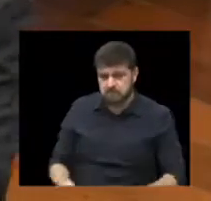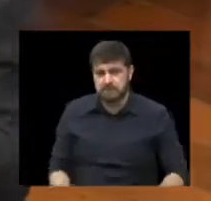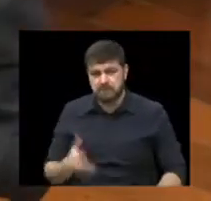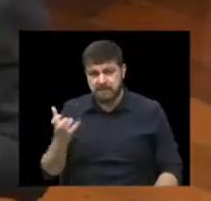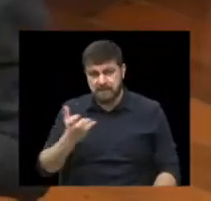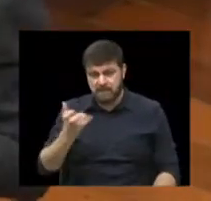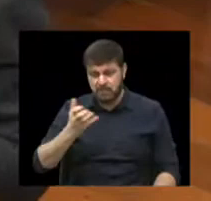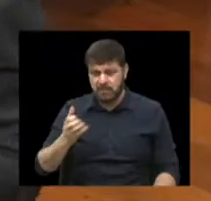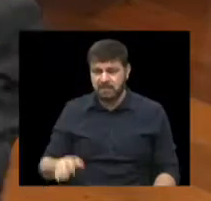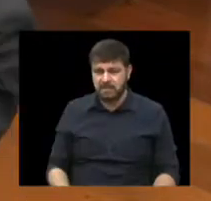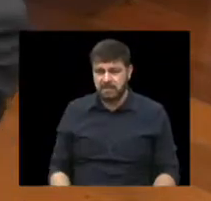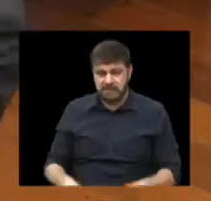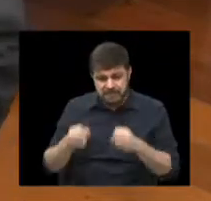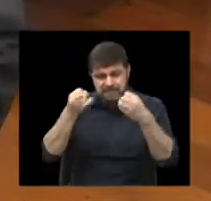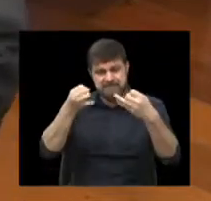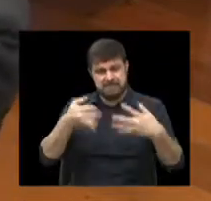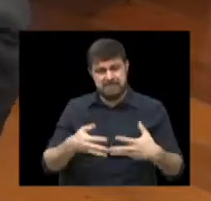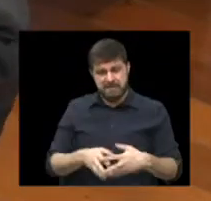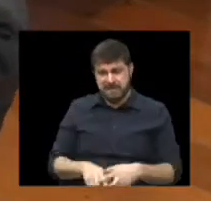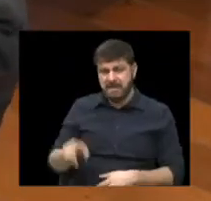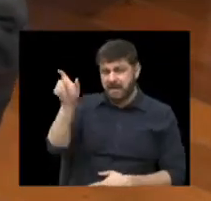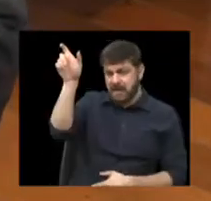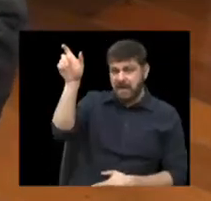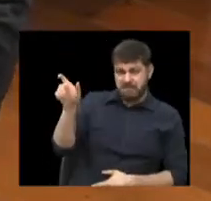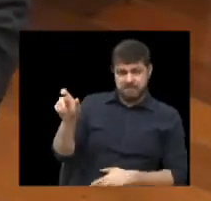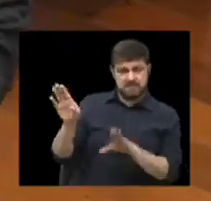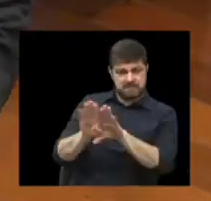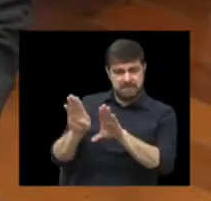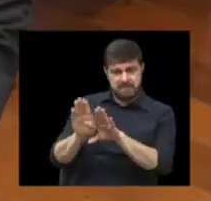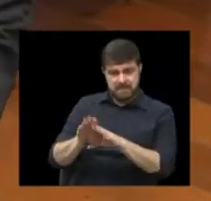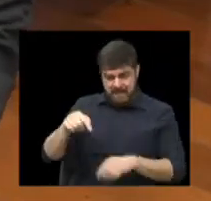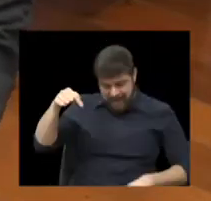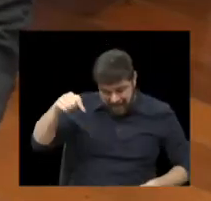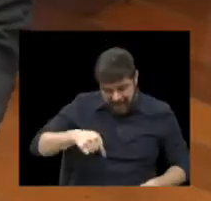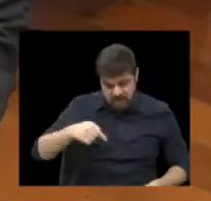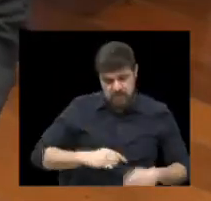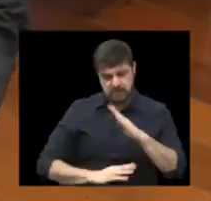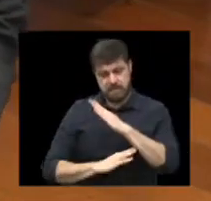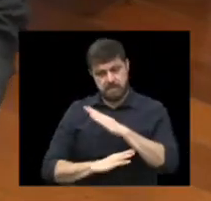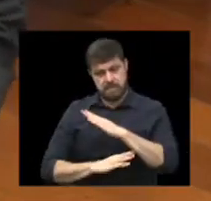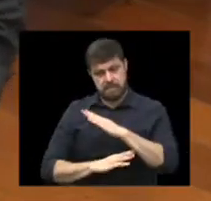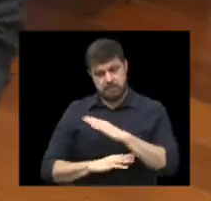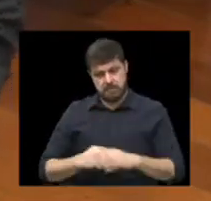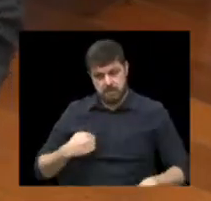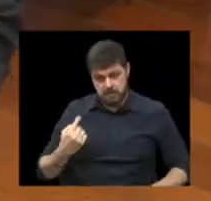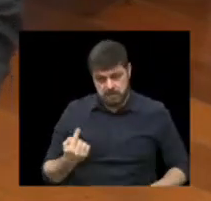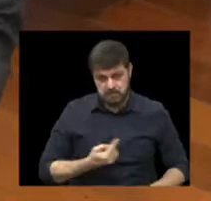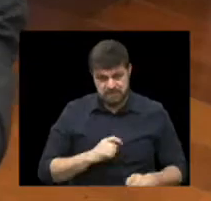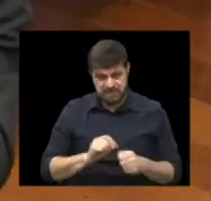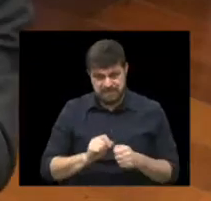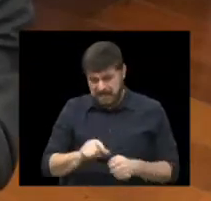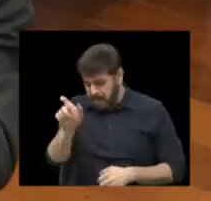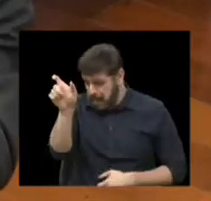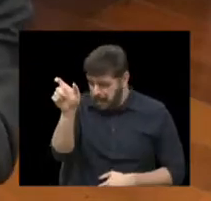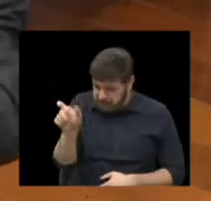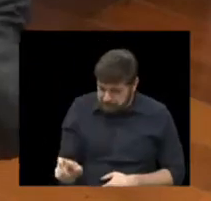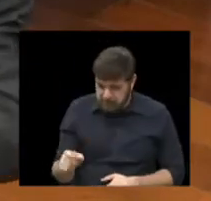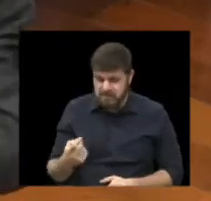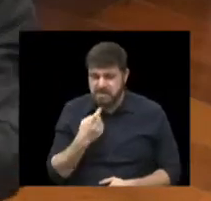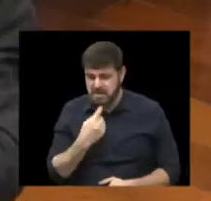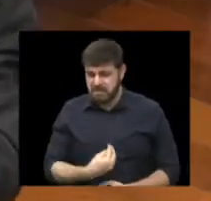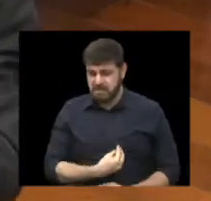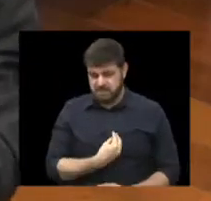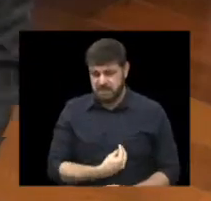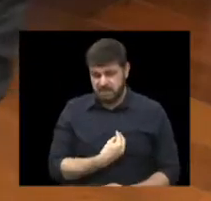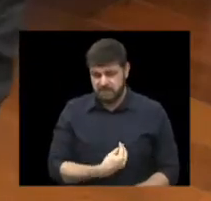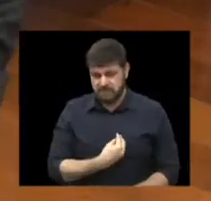quero defender aquilo que a senhora defende também lá fora, mas defender aqui nessa casa. Nós temos que fazer com que o cidadão, o campineiro, aquele que